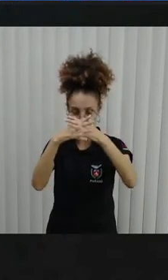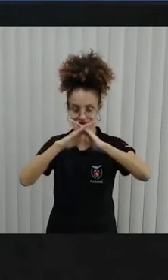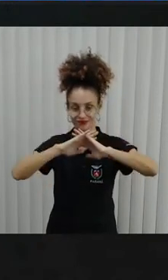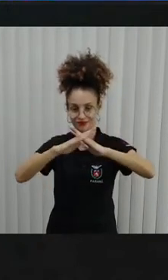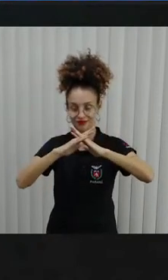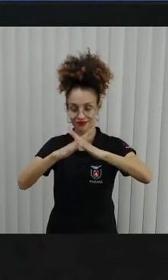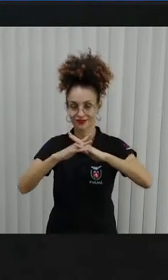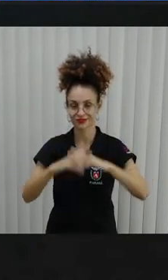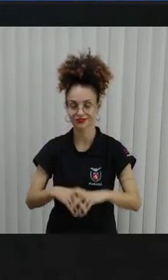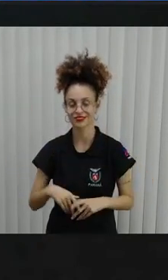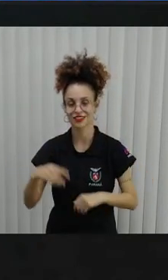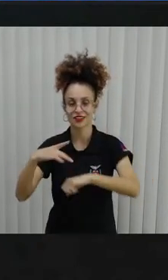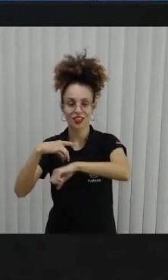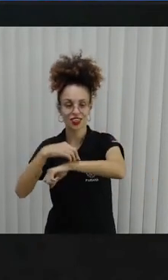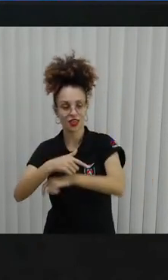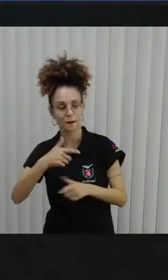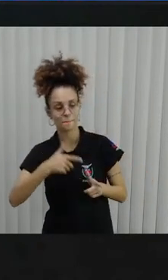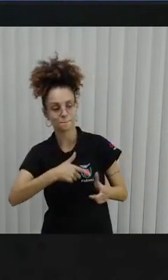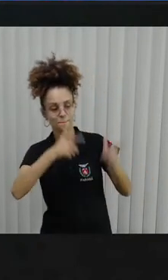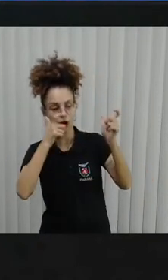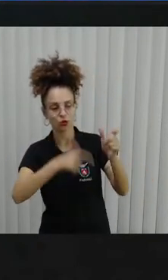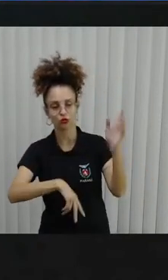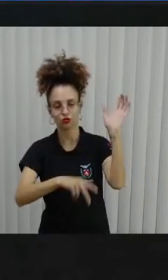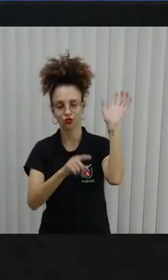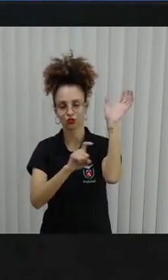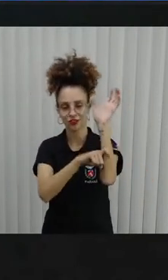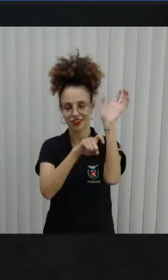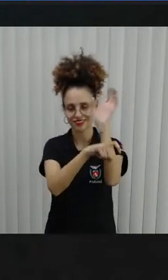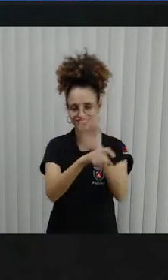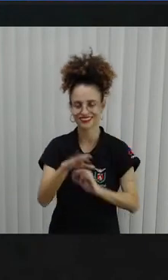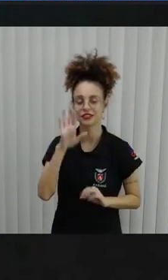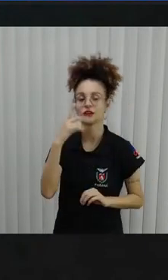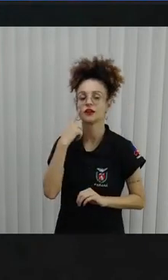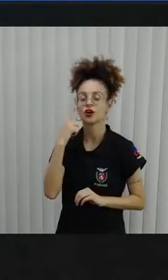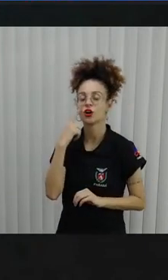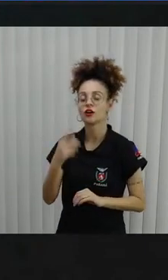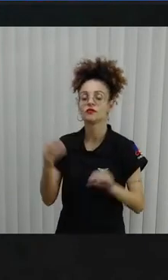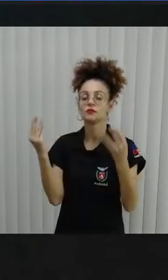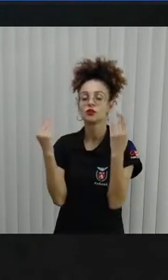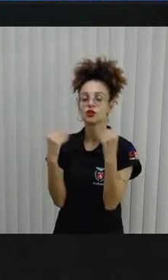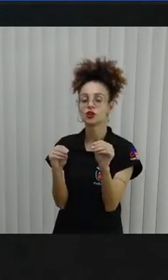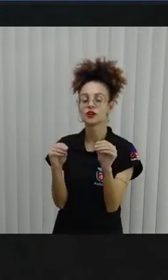cacto, tipo, explodindo o cacto antes do... É. O que eu vou fazer? Vamos colocar um efeito